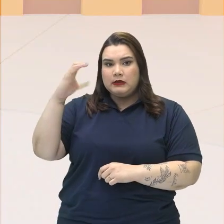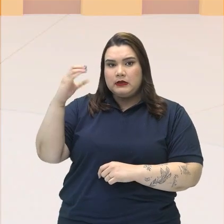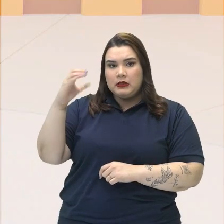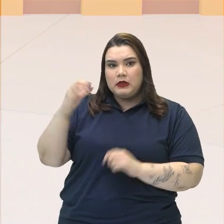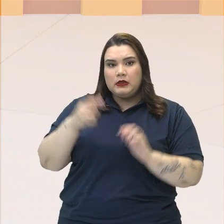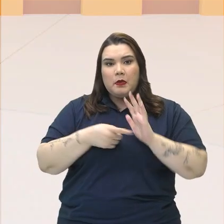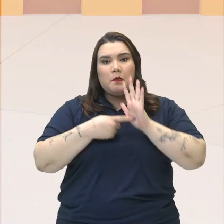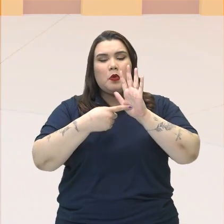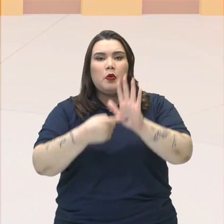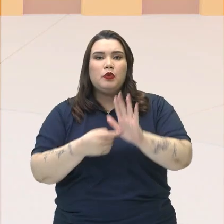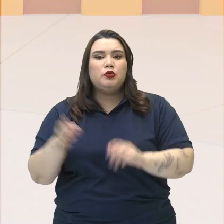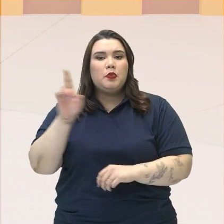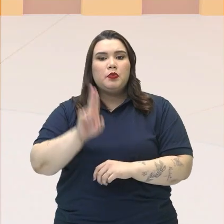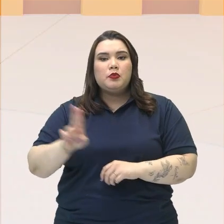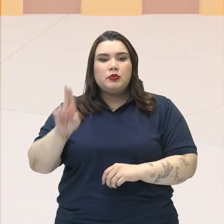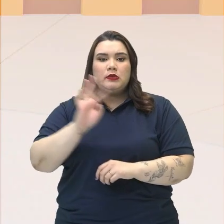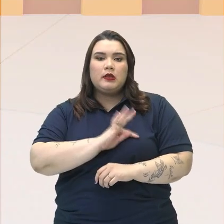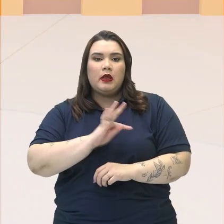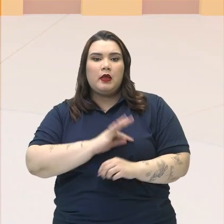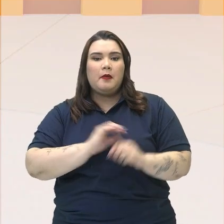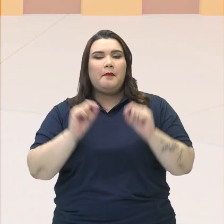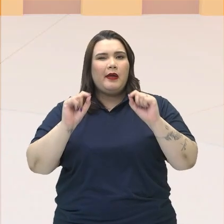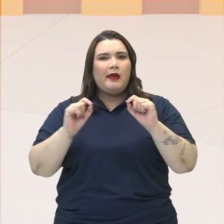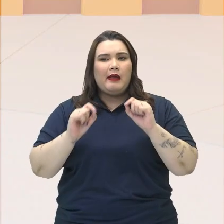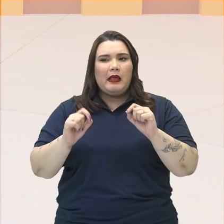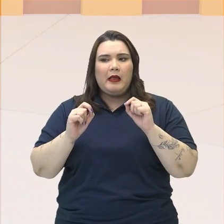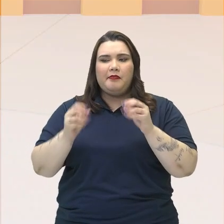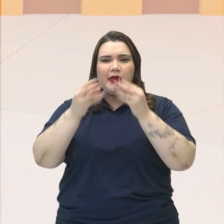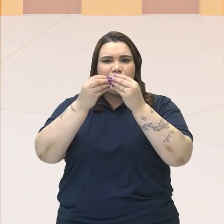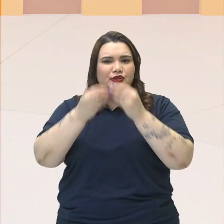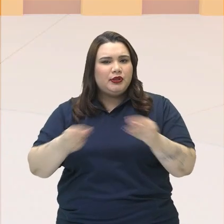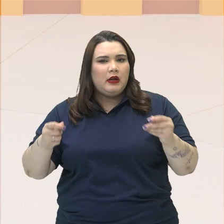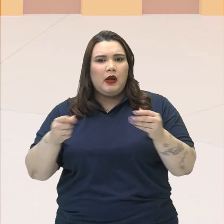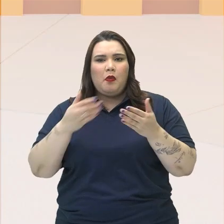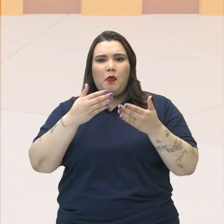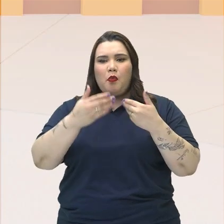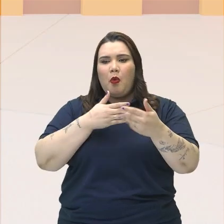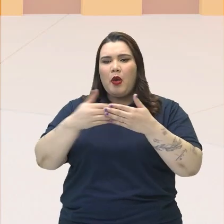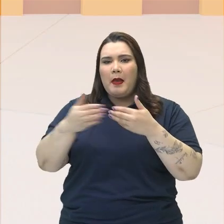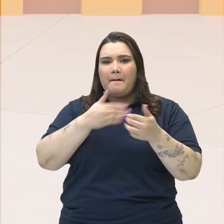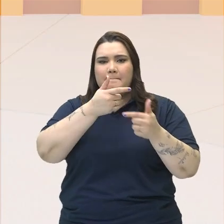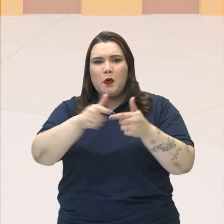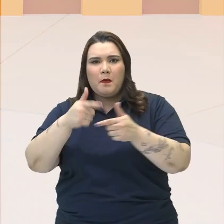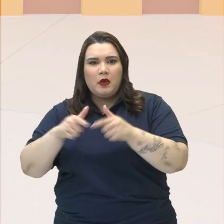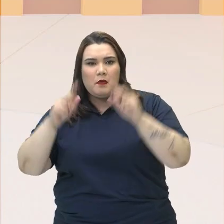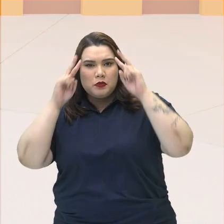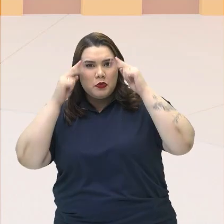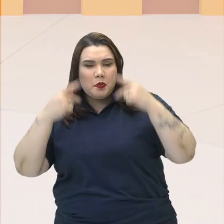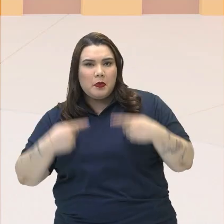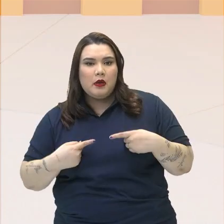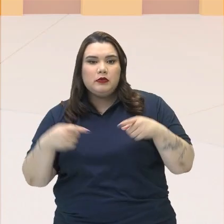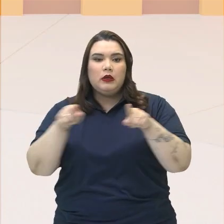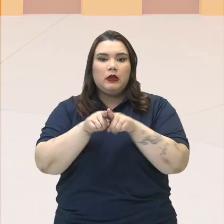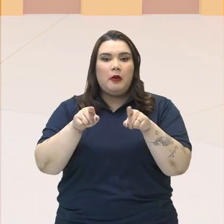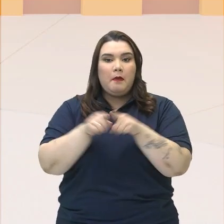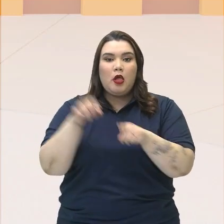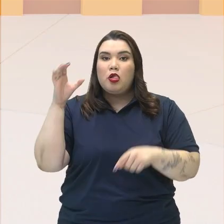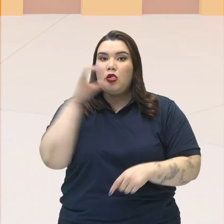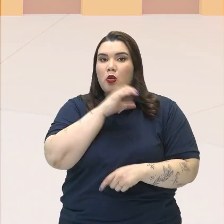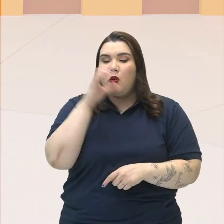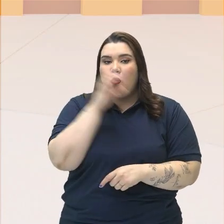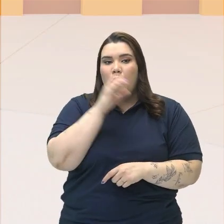a técnica para eliminar as imperfeições humanas e apressar o processo de